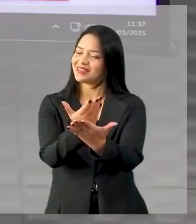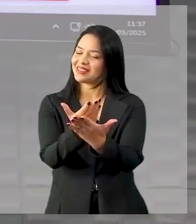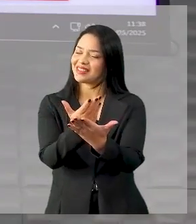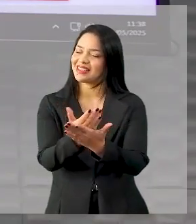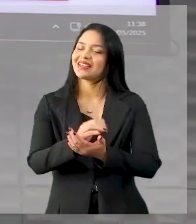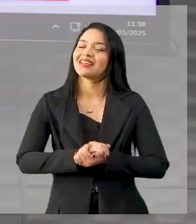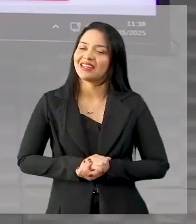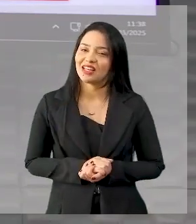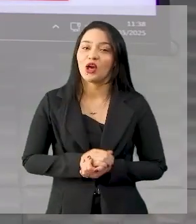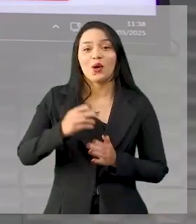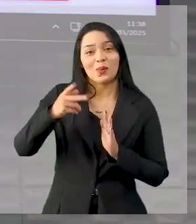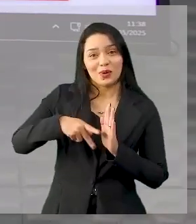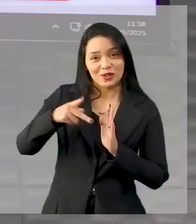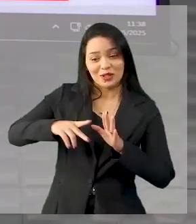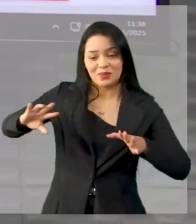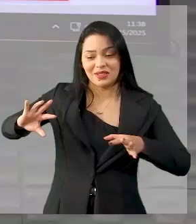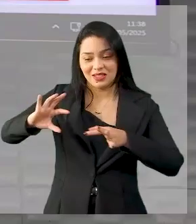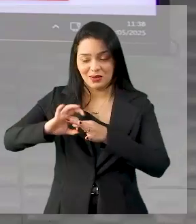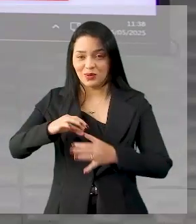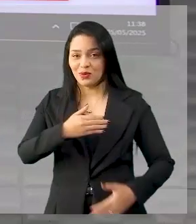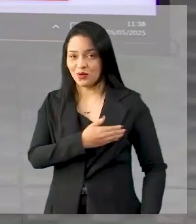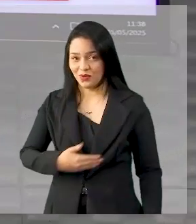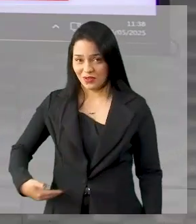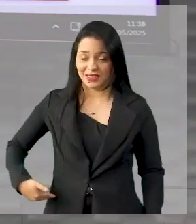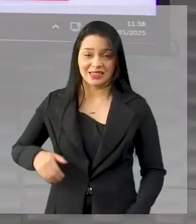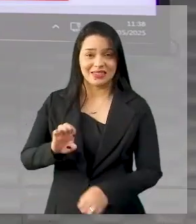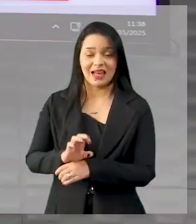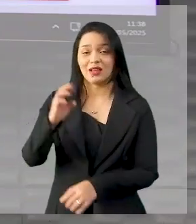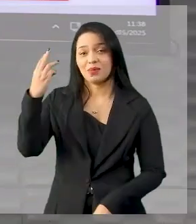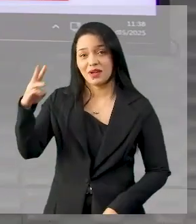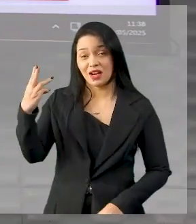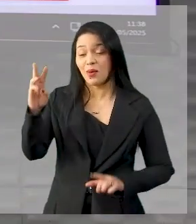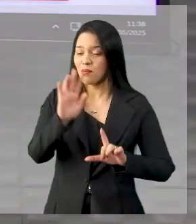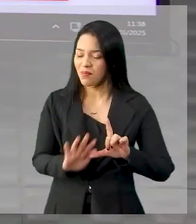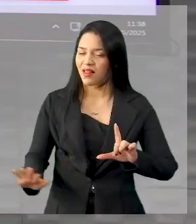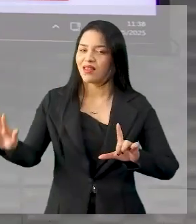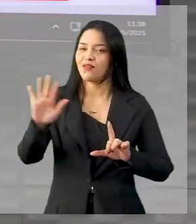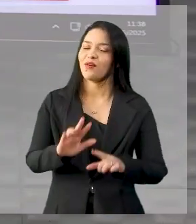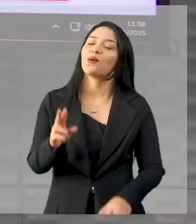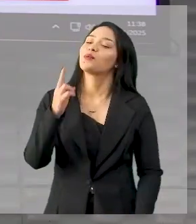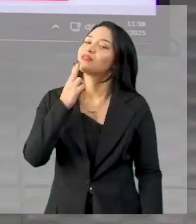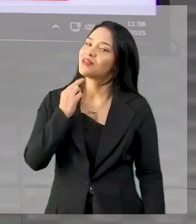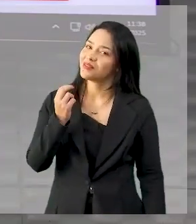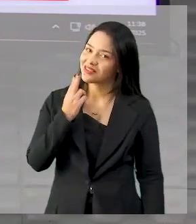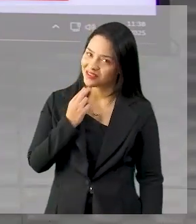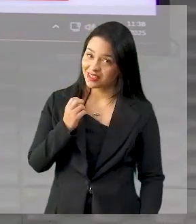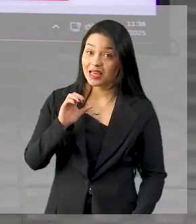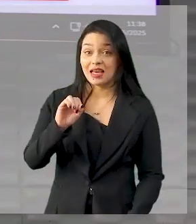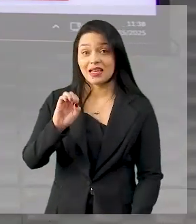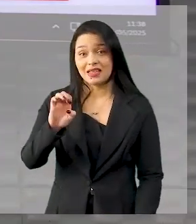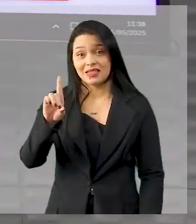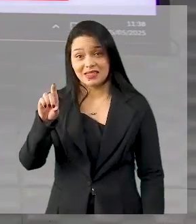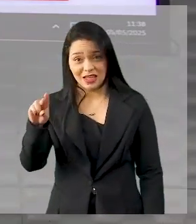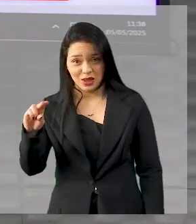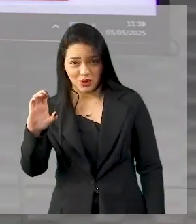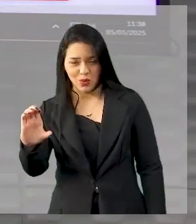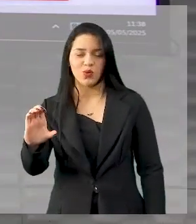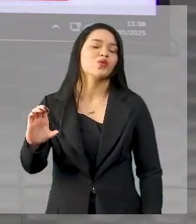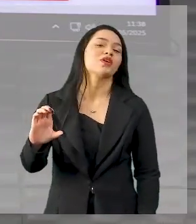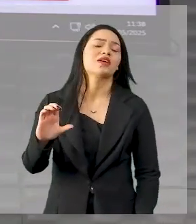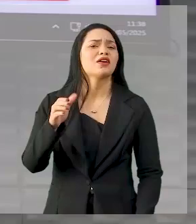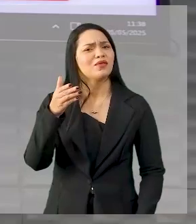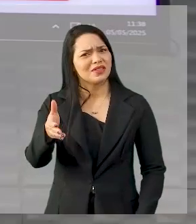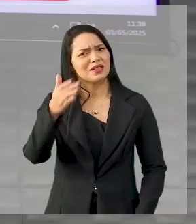grande projeto de parceria, né, do Governo do Estado do Maranhão, Plataforma Gonçalves Dias, SEDUC, para te entregar,